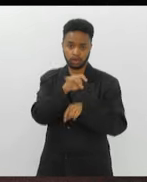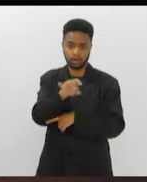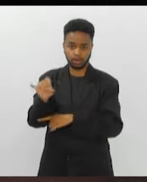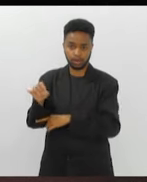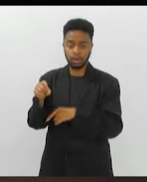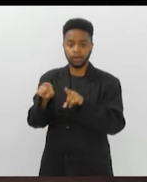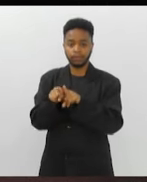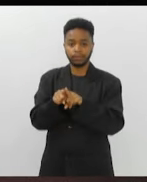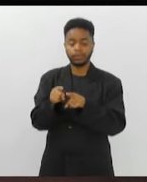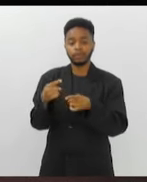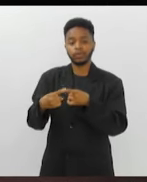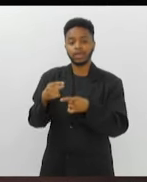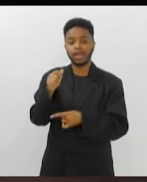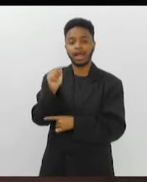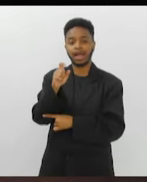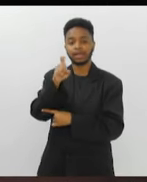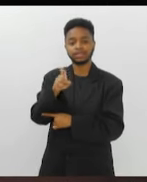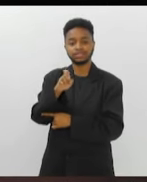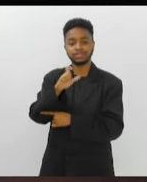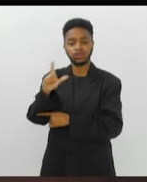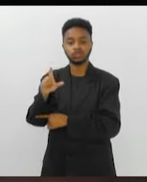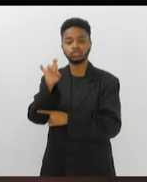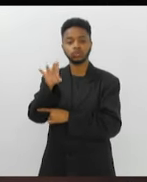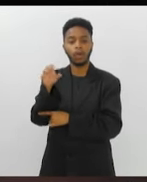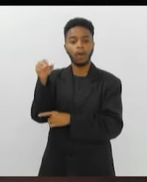Axel é apenas um poste.